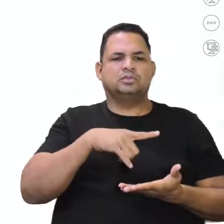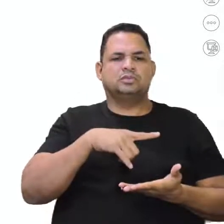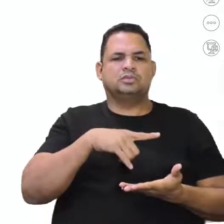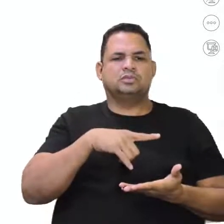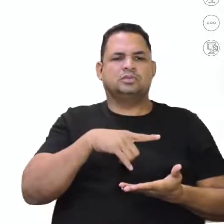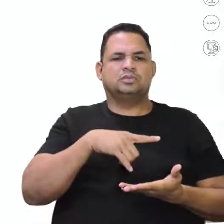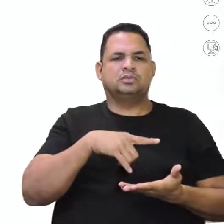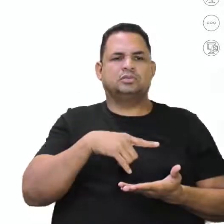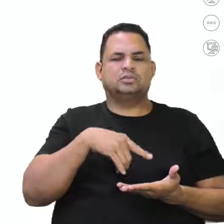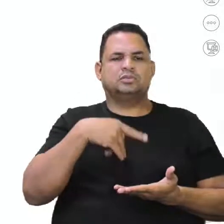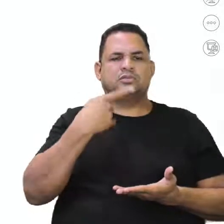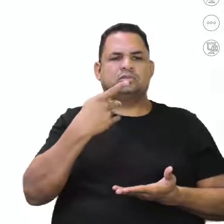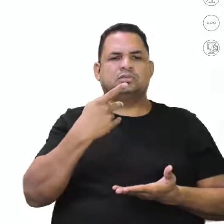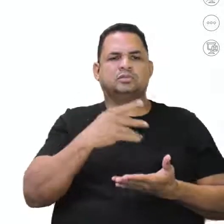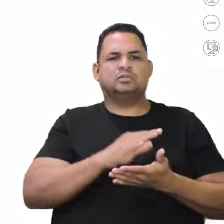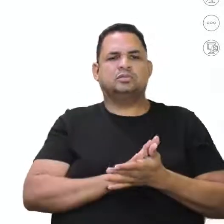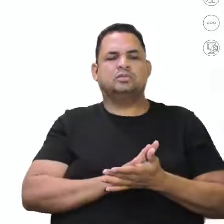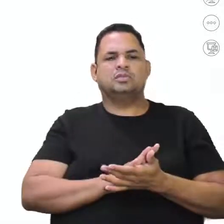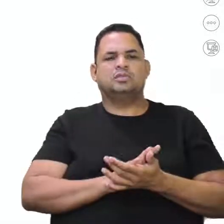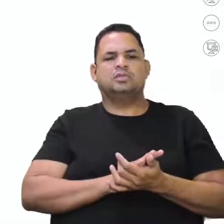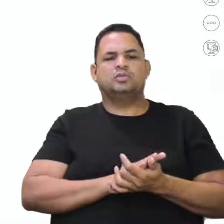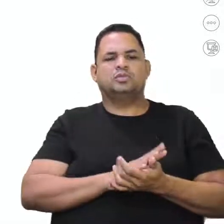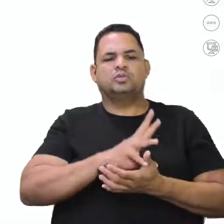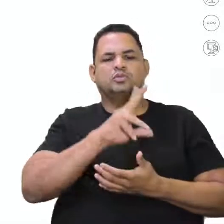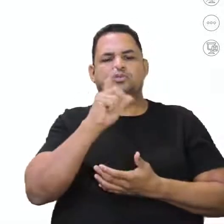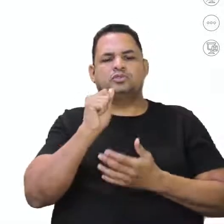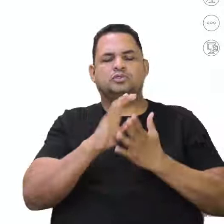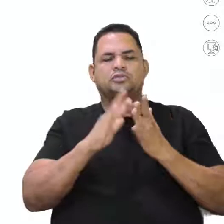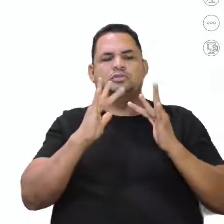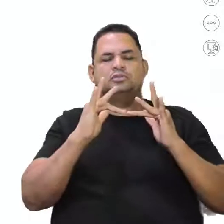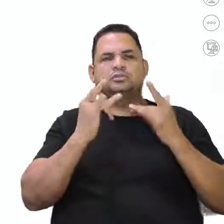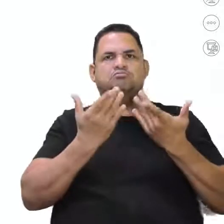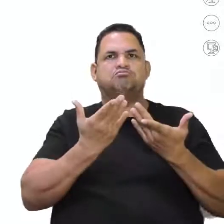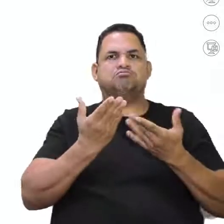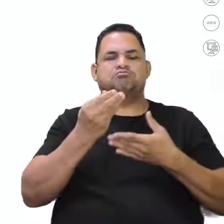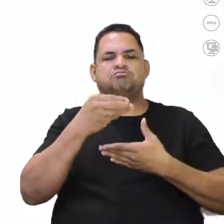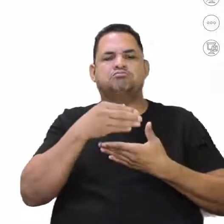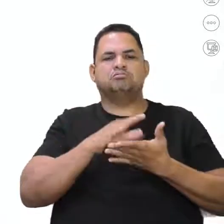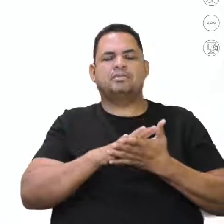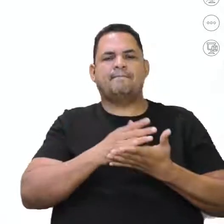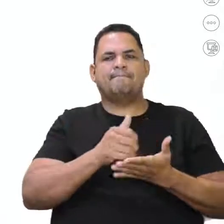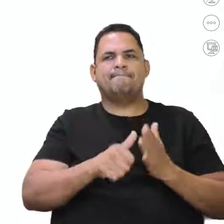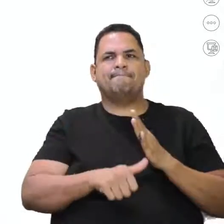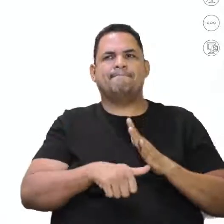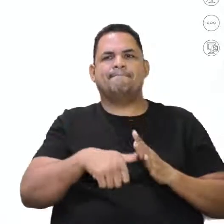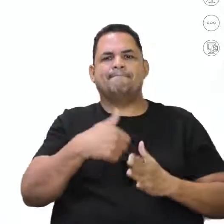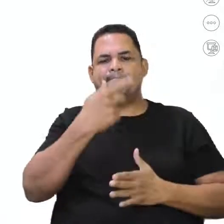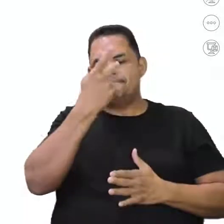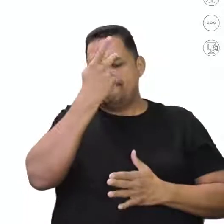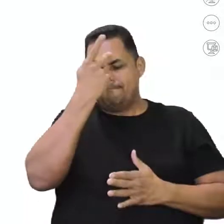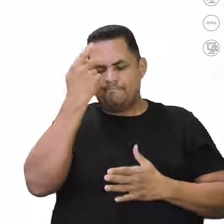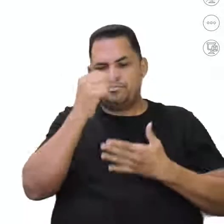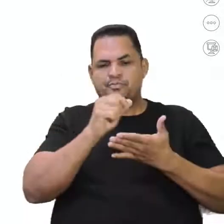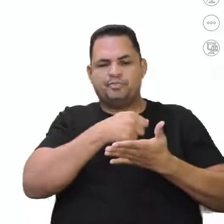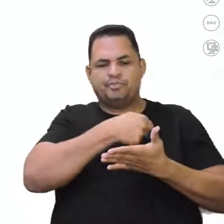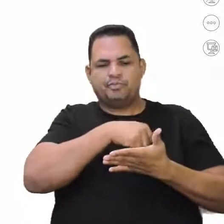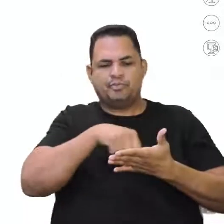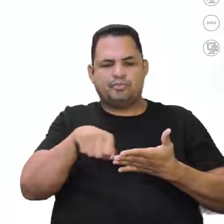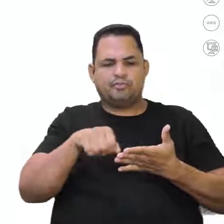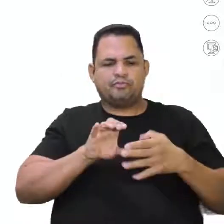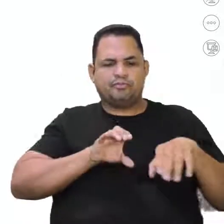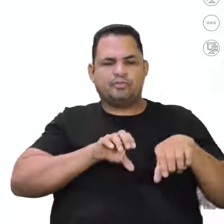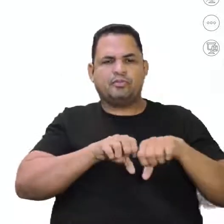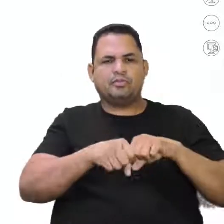aliás, vou dizer que o Valentine's Day tem a ver com o amor romântico. A primeira pessoa, escritor inglês, que